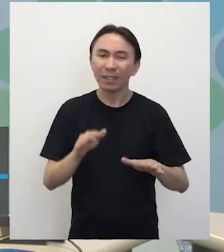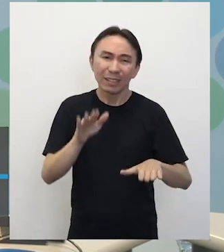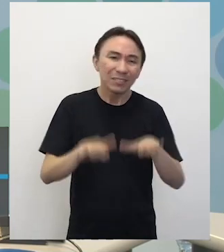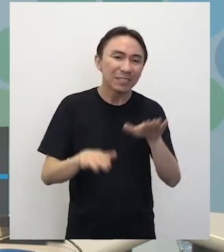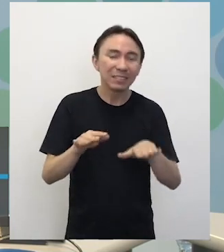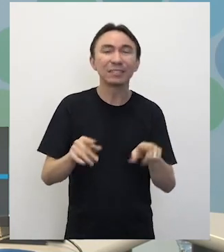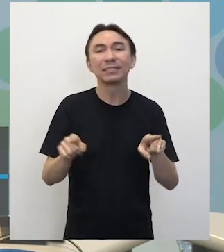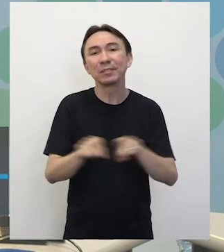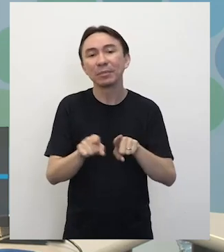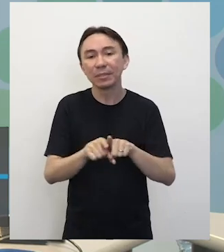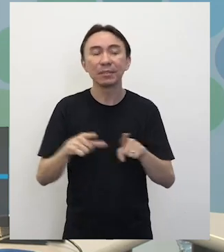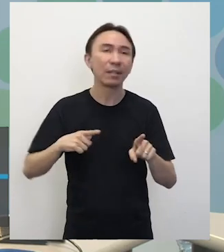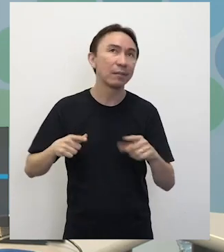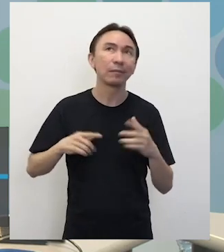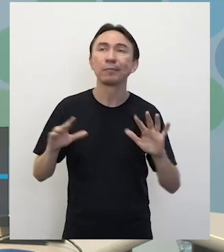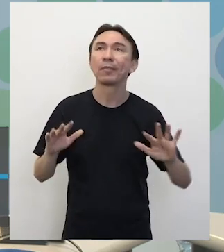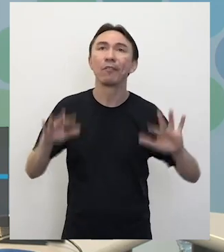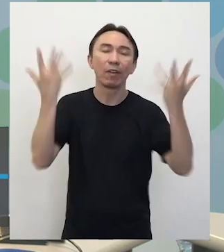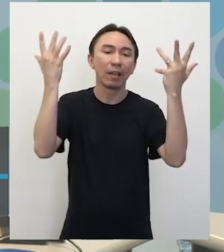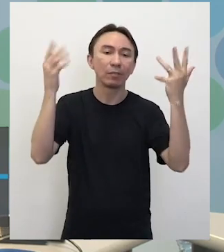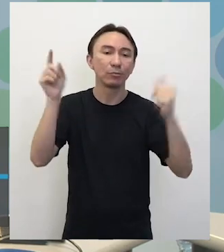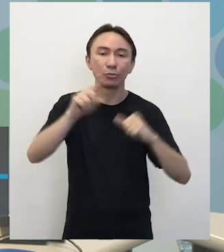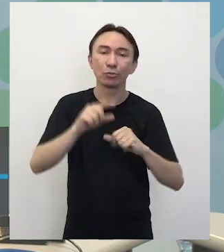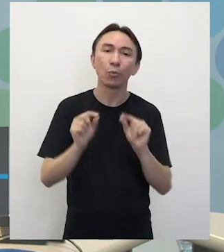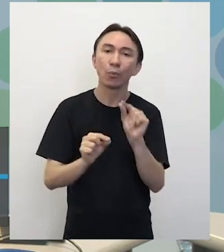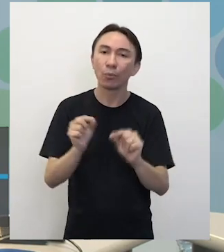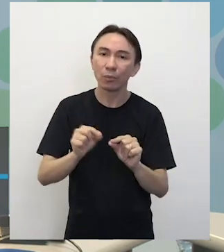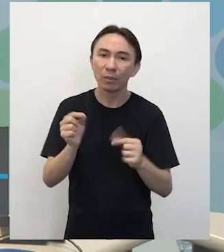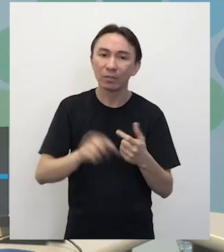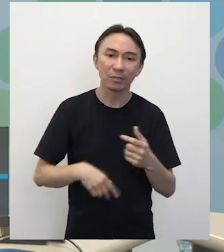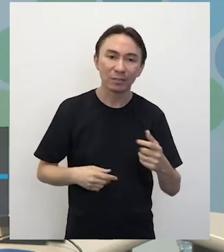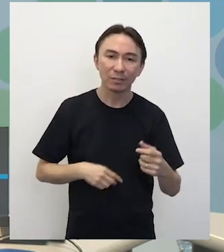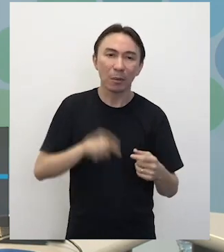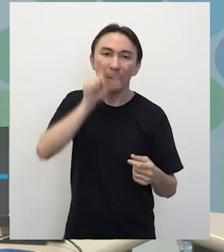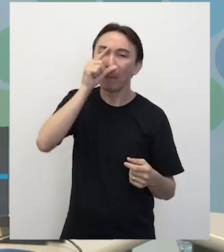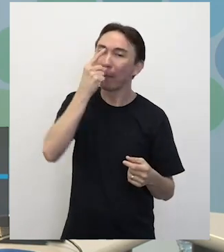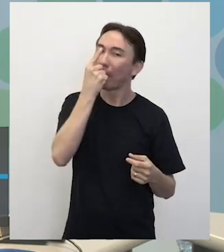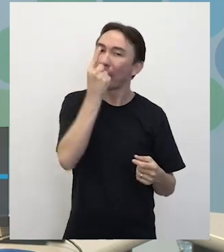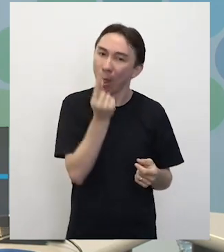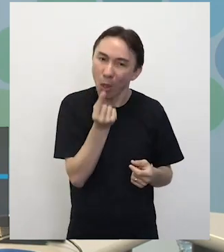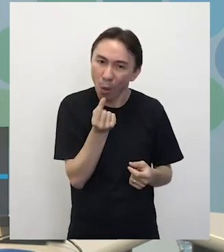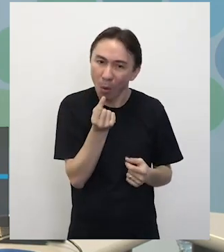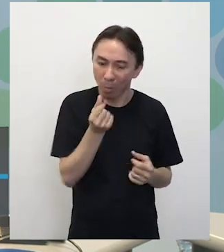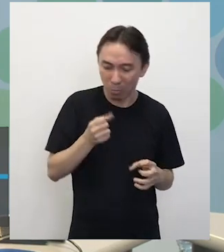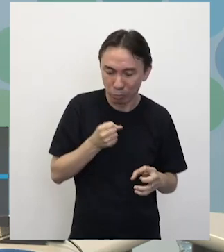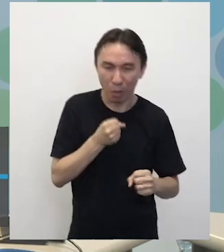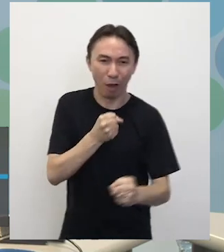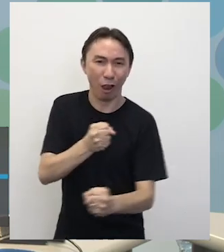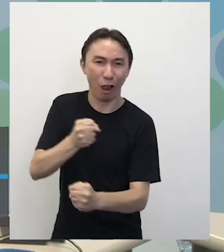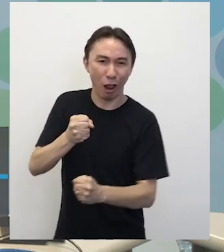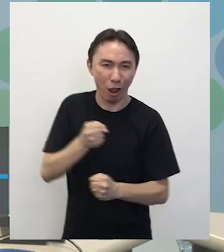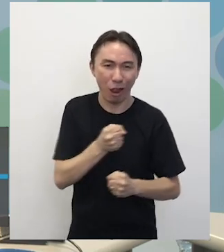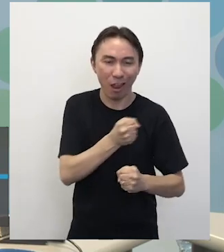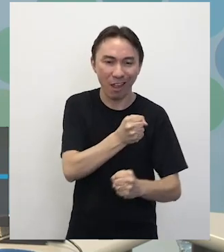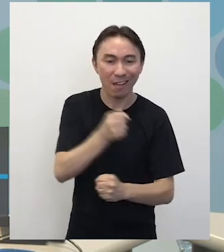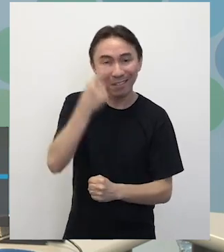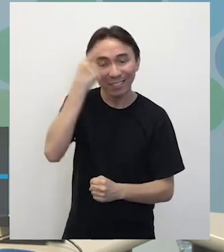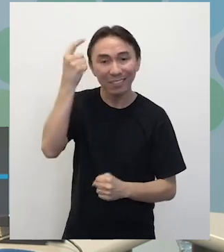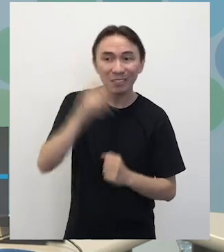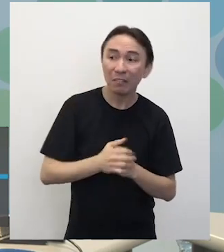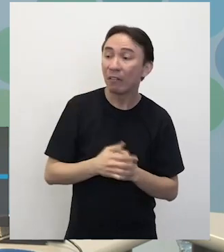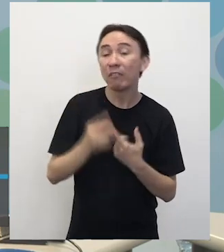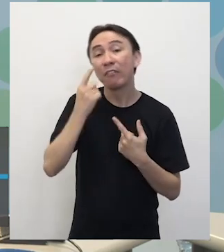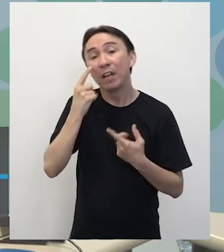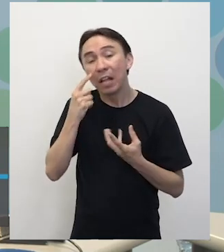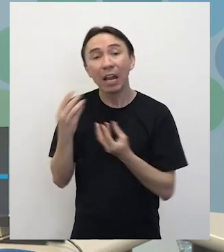um evento de Halloween, assim. Então isso é interessante para pensar na questão da criatividade, a organização dos alunos, né? Porque normalmente